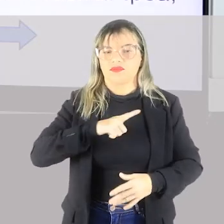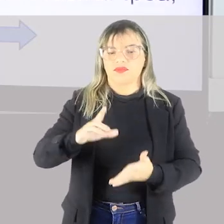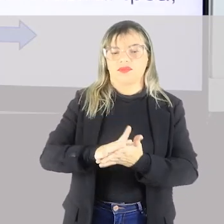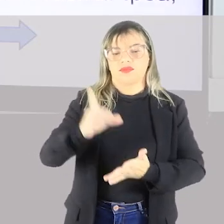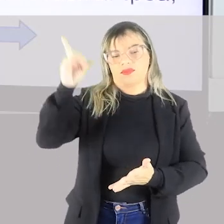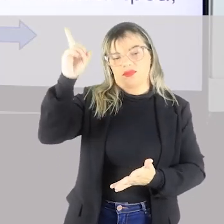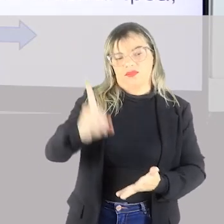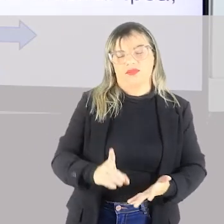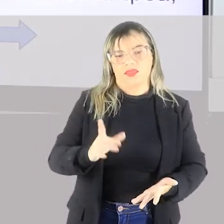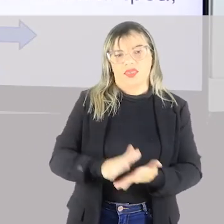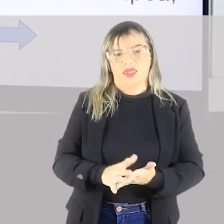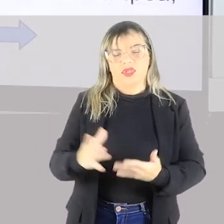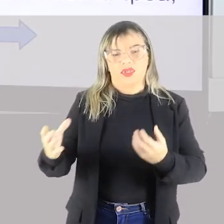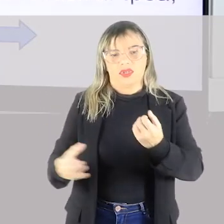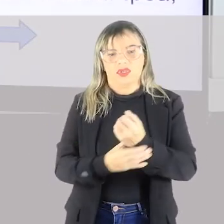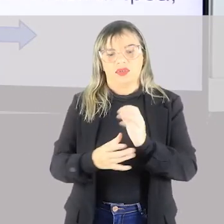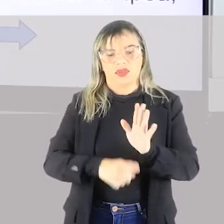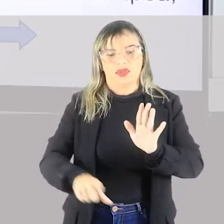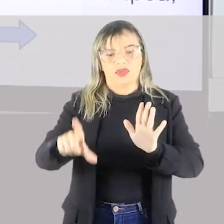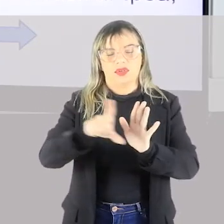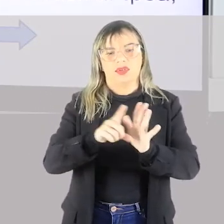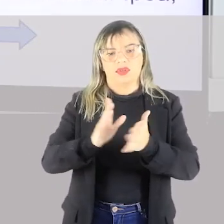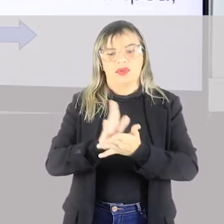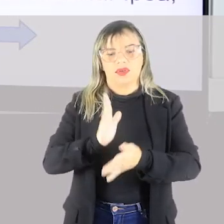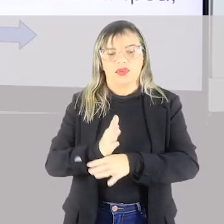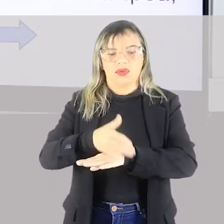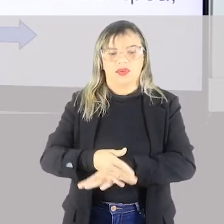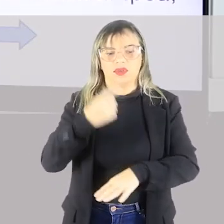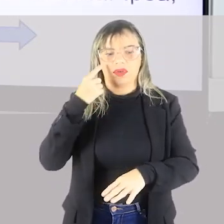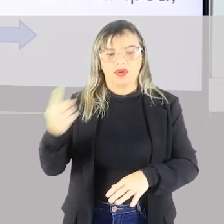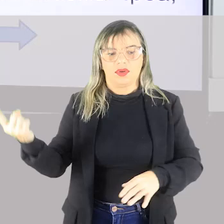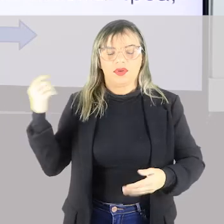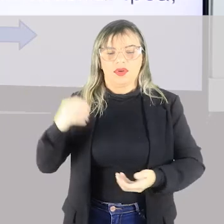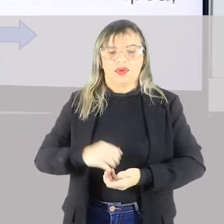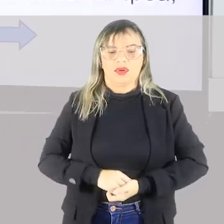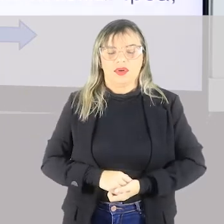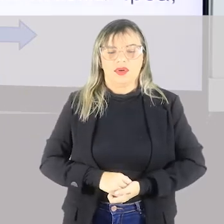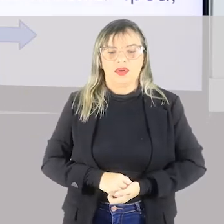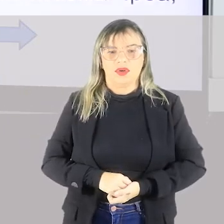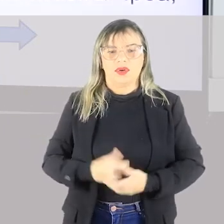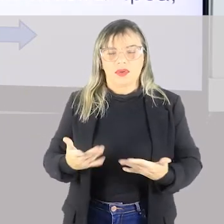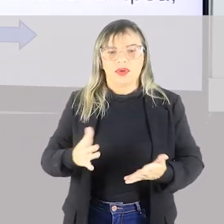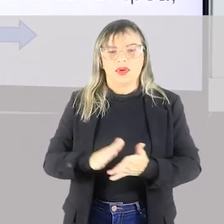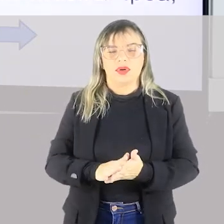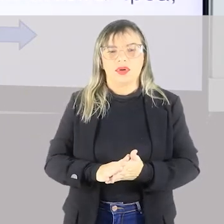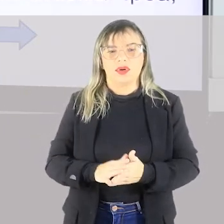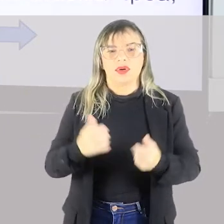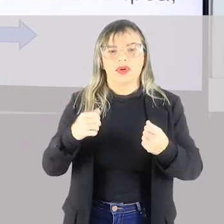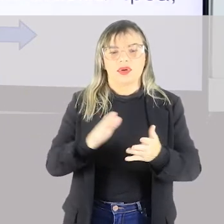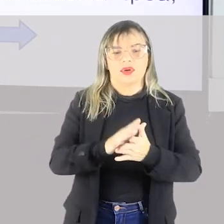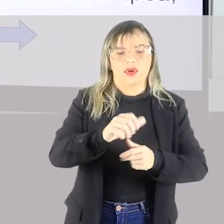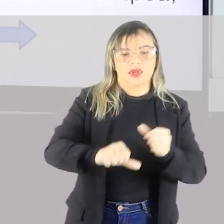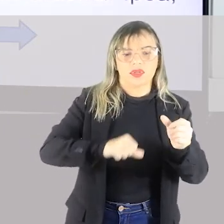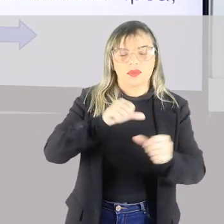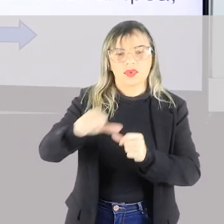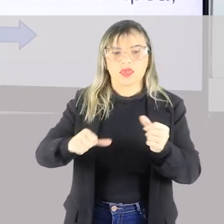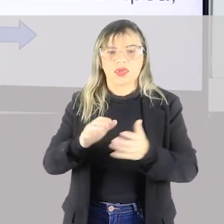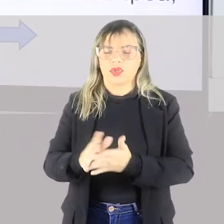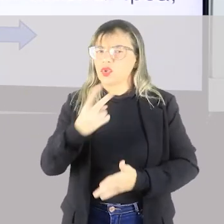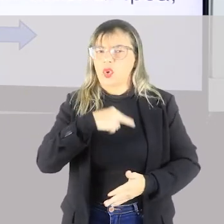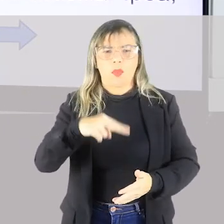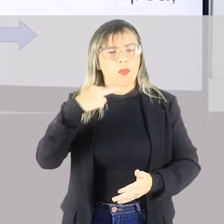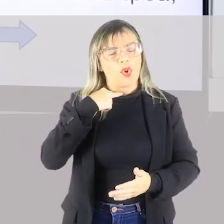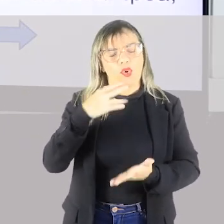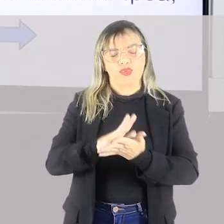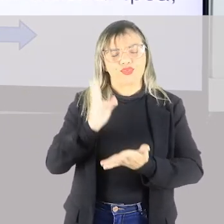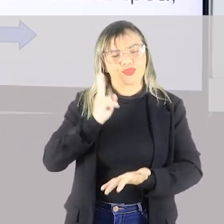lá. Isso é garantido por lei, né? Este rumo deve ser corrigido, ou seja, isso aí não pode continuar assim.